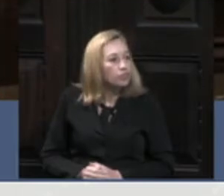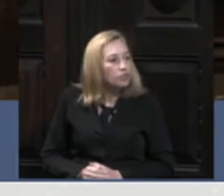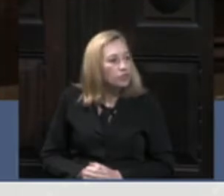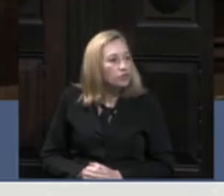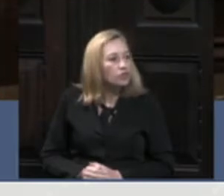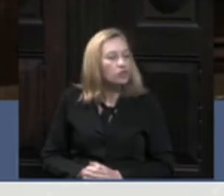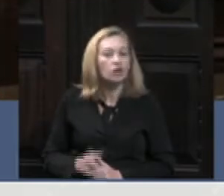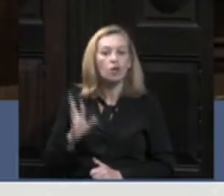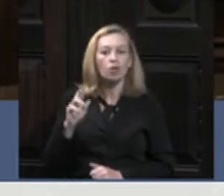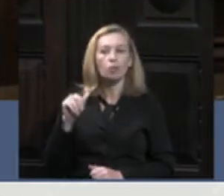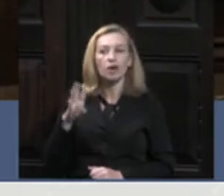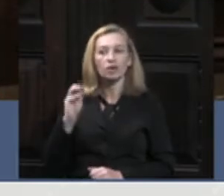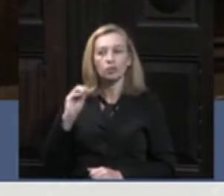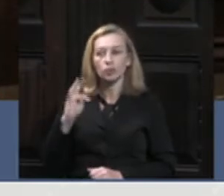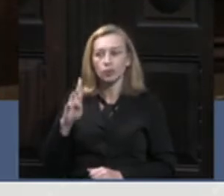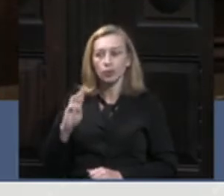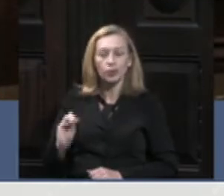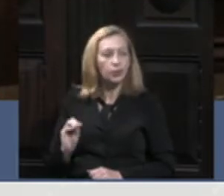Mangabeira Unguia,